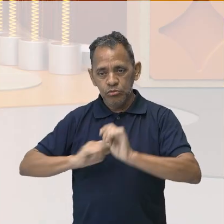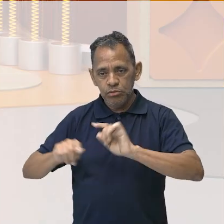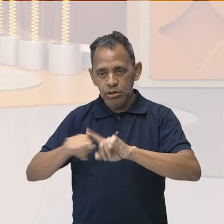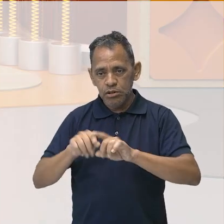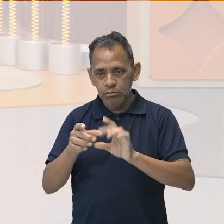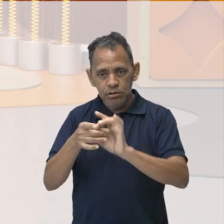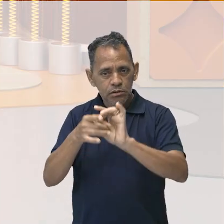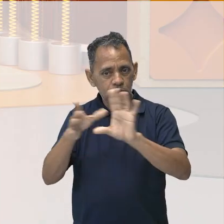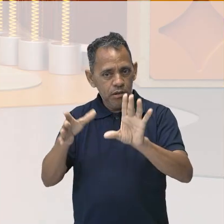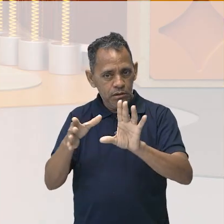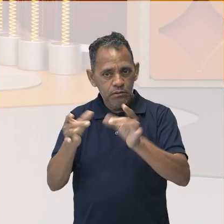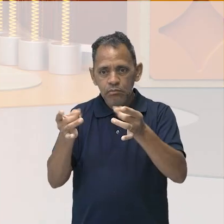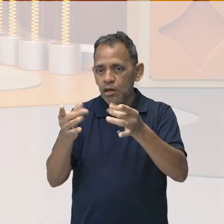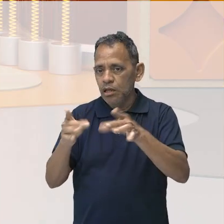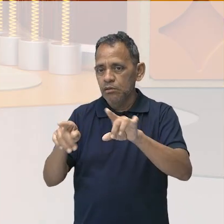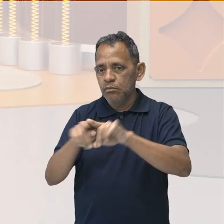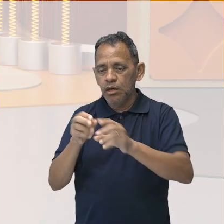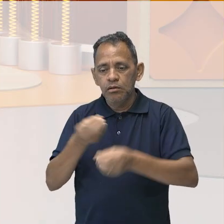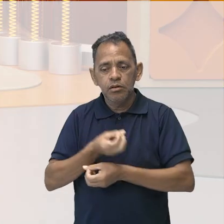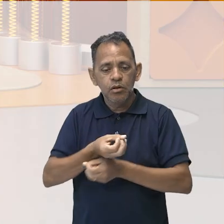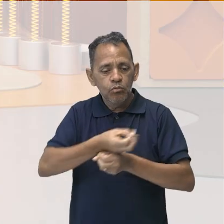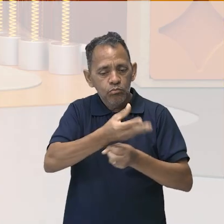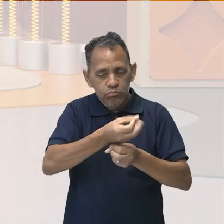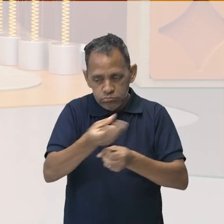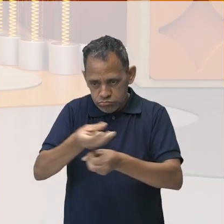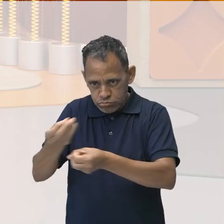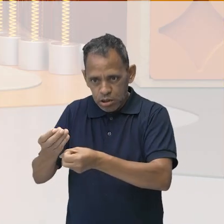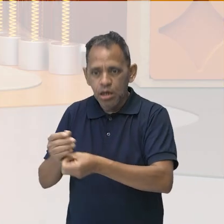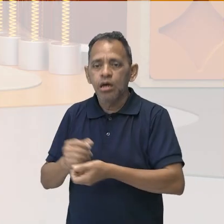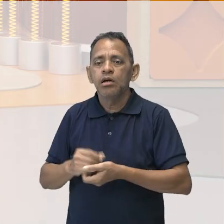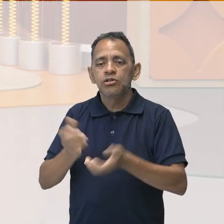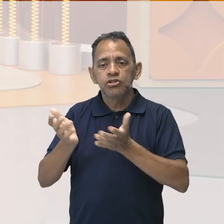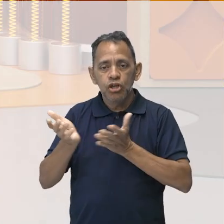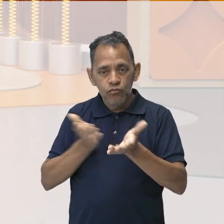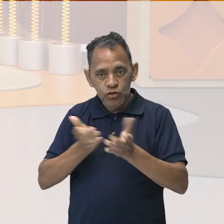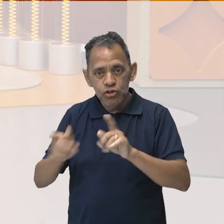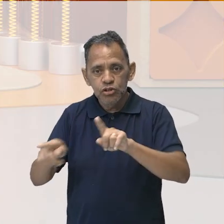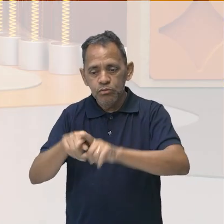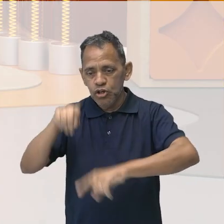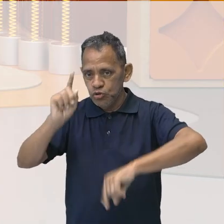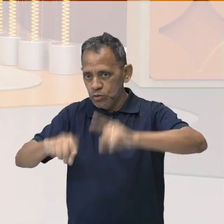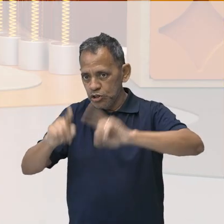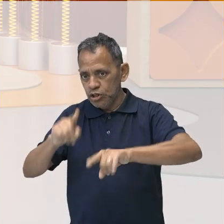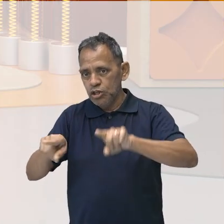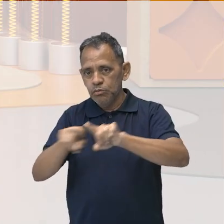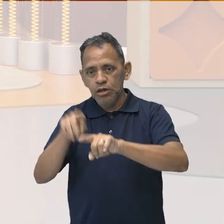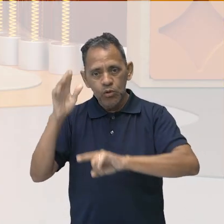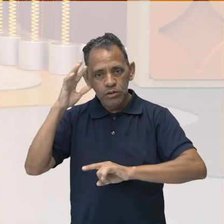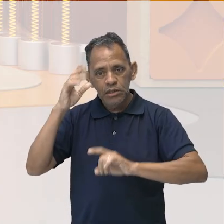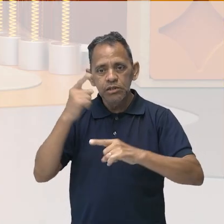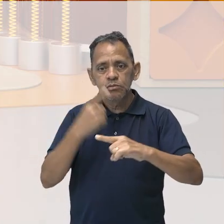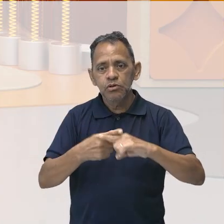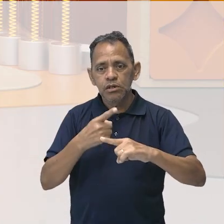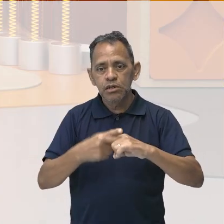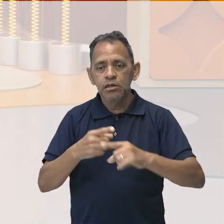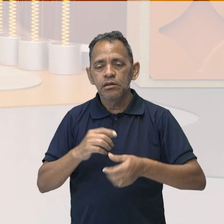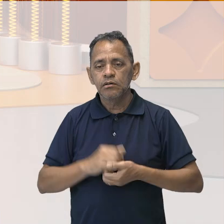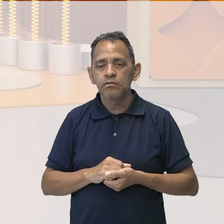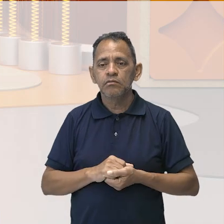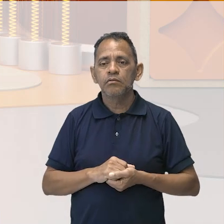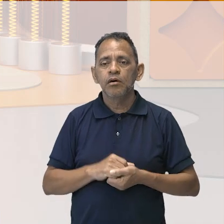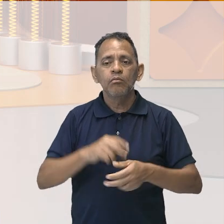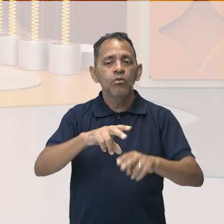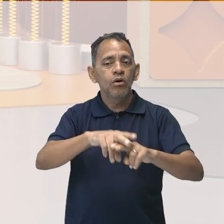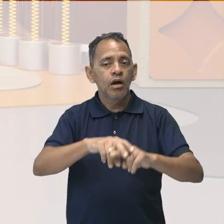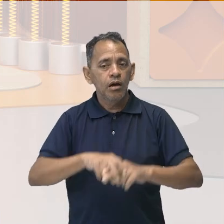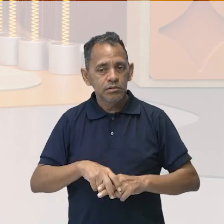a distribuição ali de bens, de serviços, acaba ocorrendo conforme o quê? A lei da oferta e